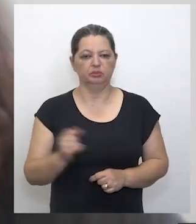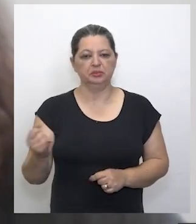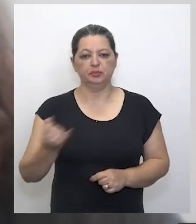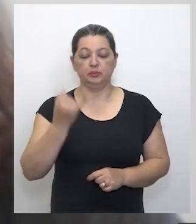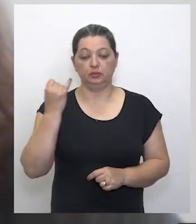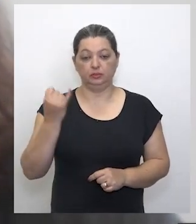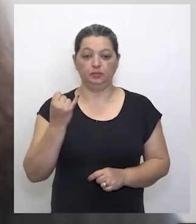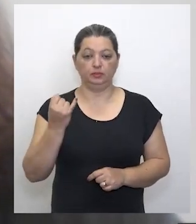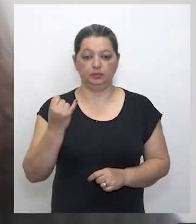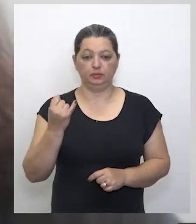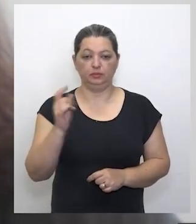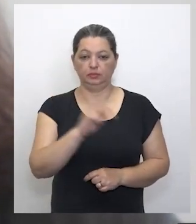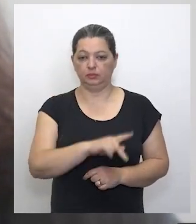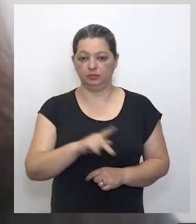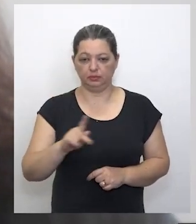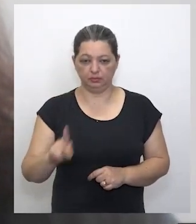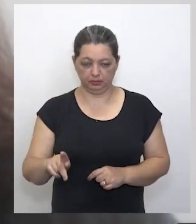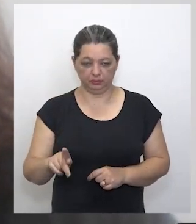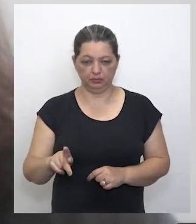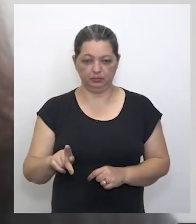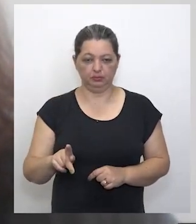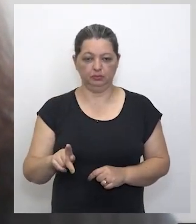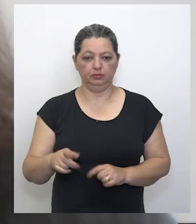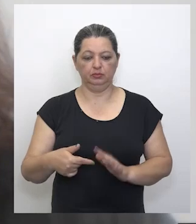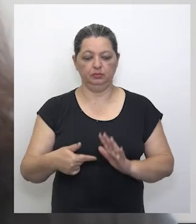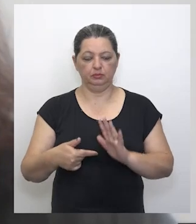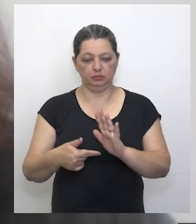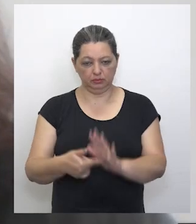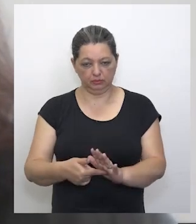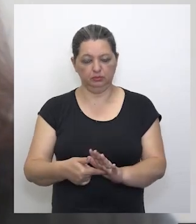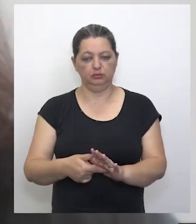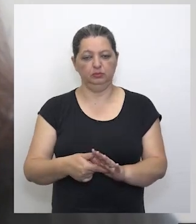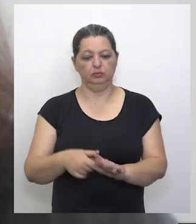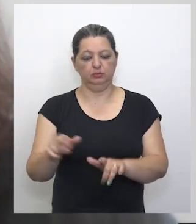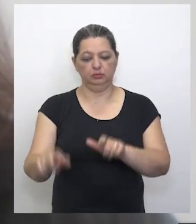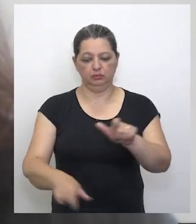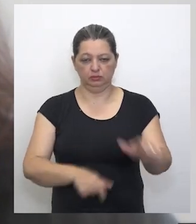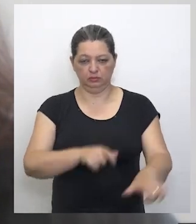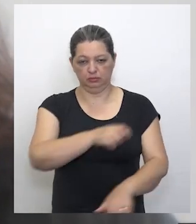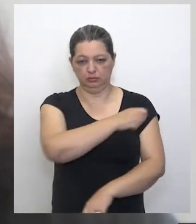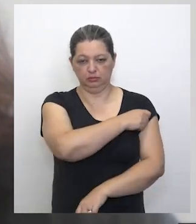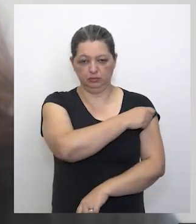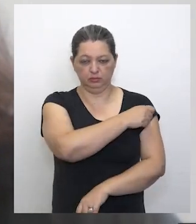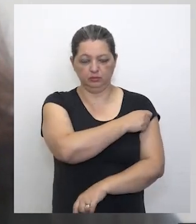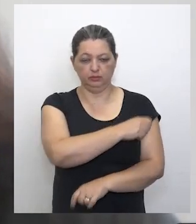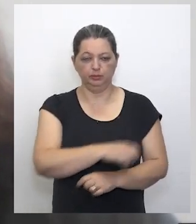o professor trazer para a sua sala, trazer para os seus estudantes